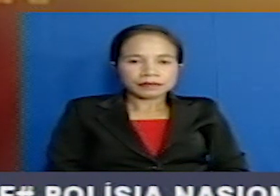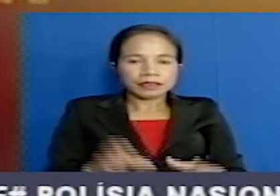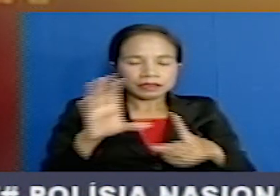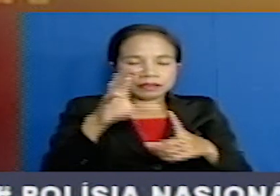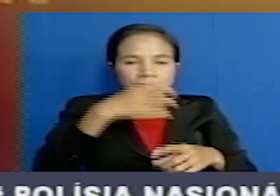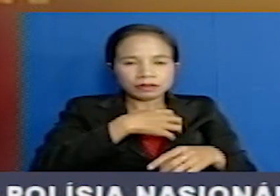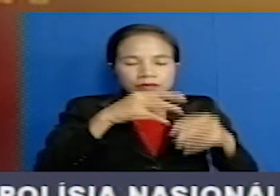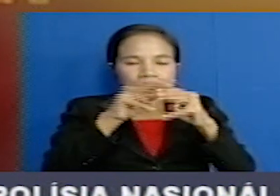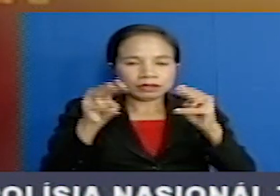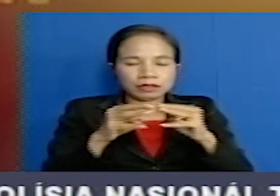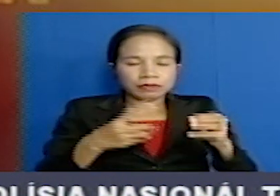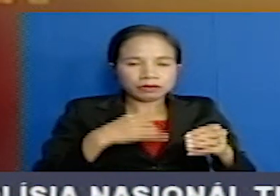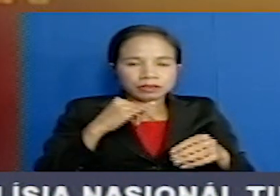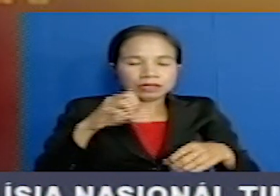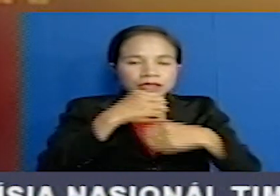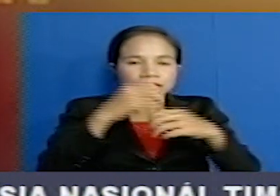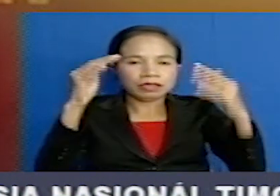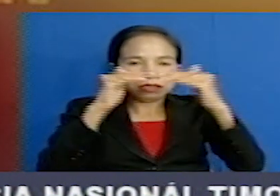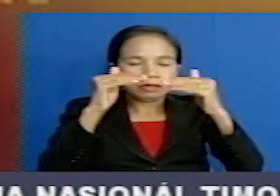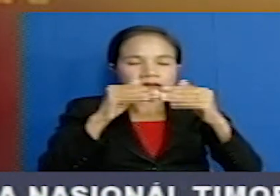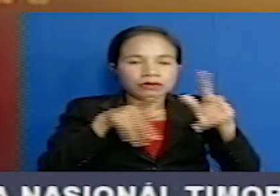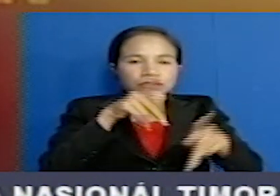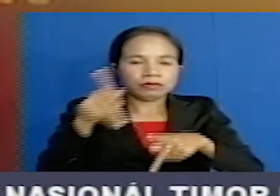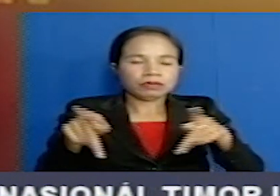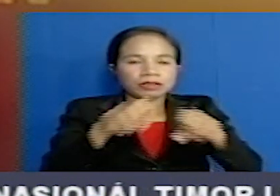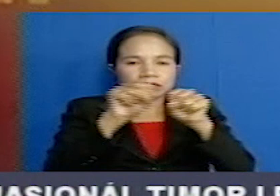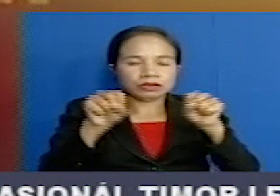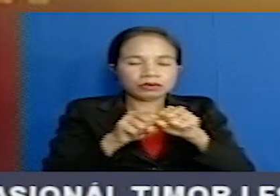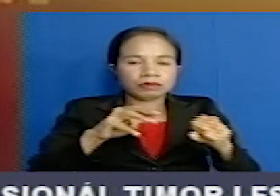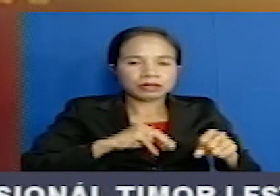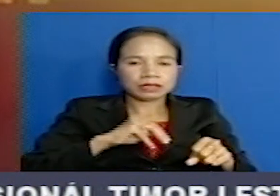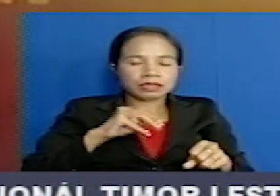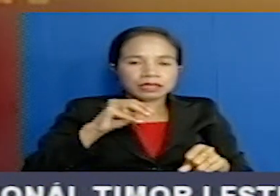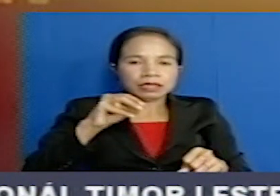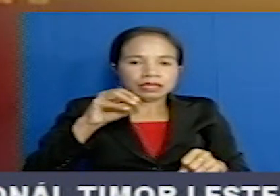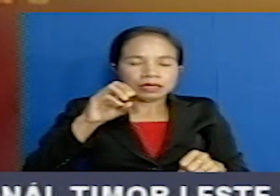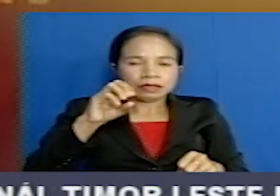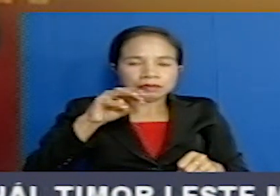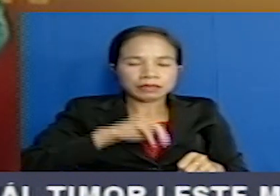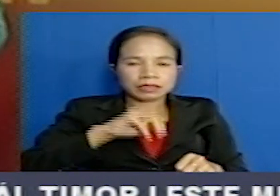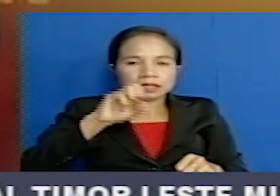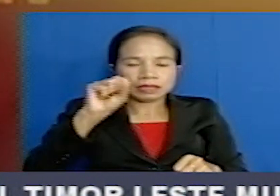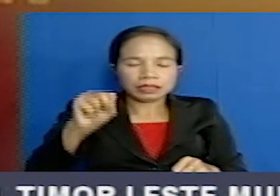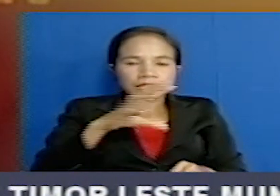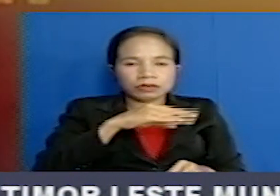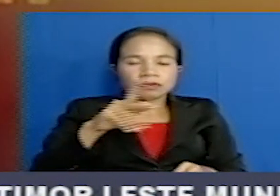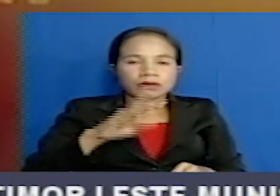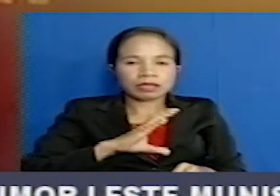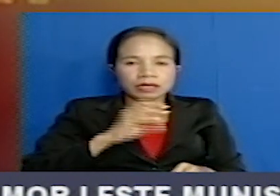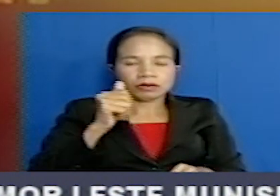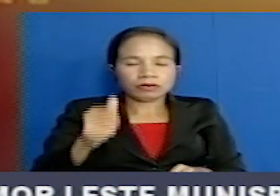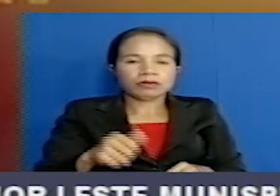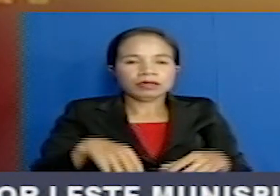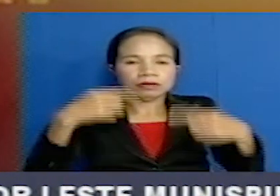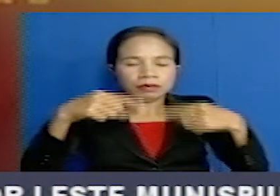Komando Polisi Munisipio Dili Dialogo Comunidade Suku Mascarinhas Noca e Coli hodi solusiona conflito nebe acontece entre